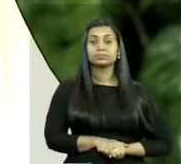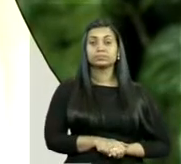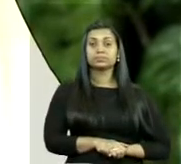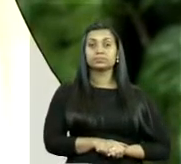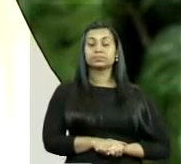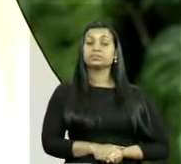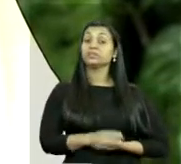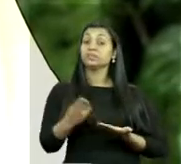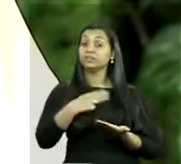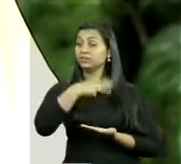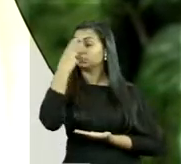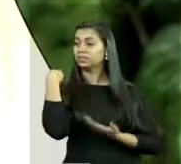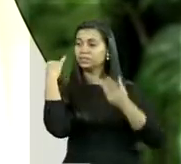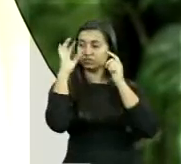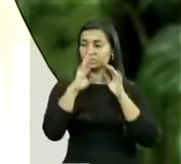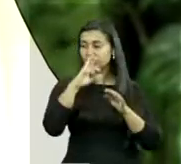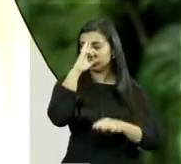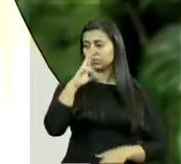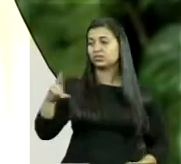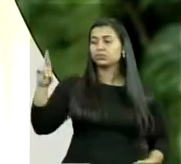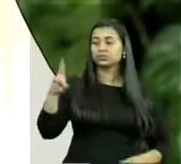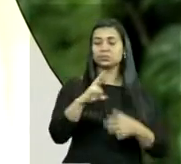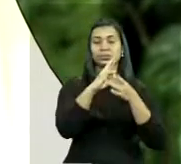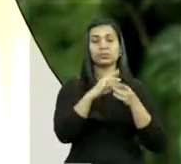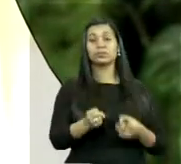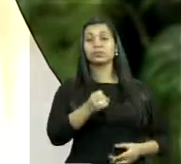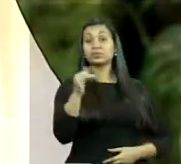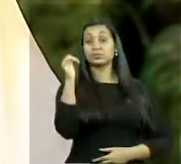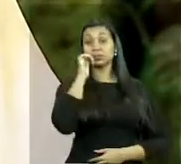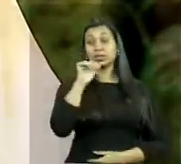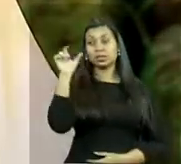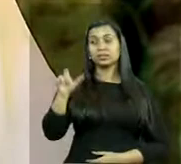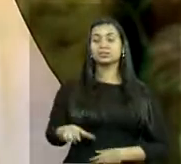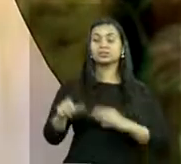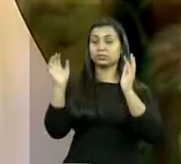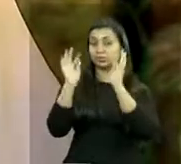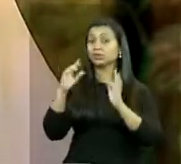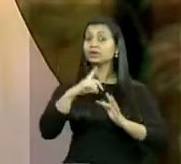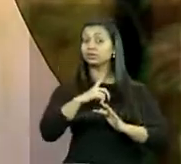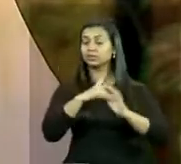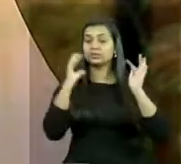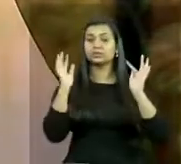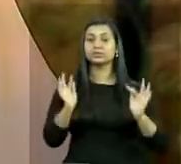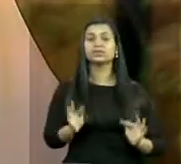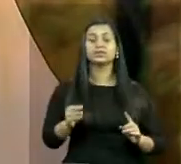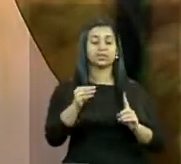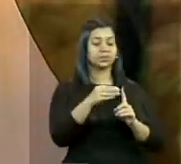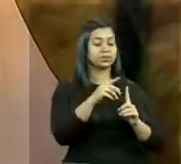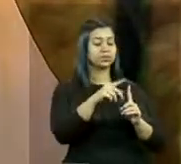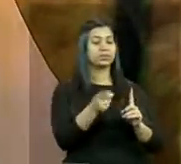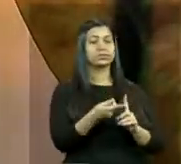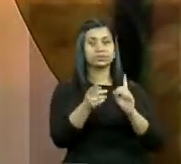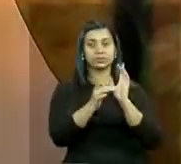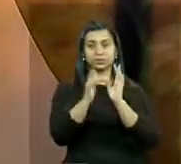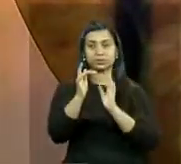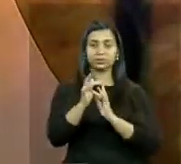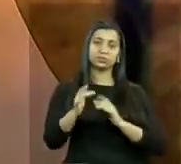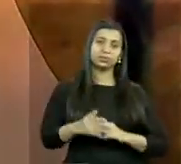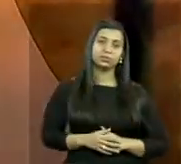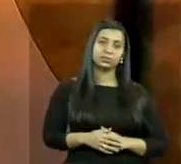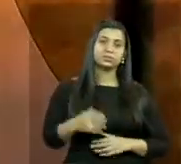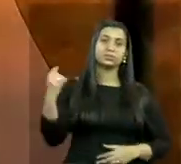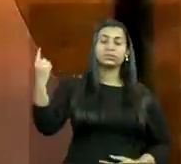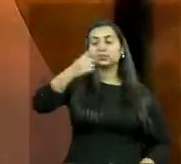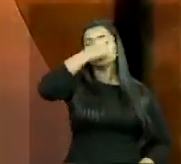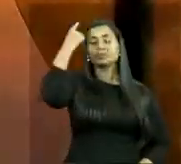morte. Amém. Ave Maria, cheia de graça, o Senhor é convosco. Bendita sois vós entre as mulheres, e bendito é o fruto do vosso